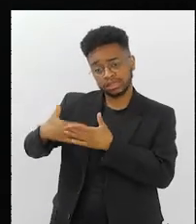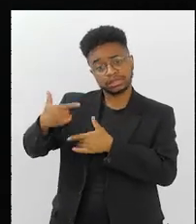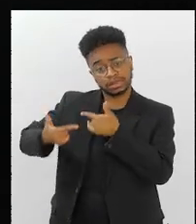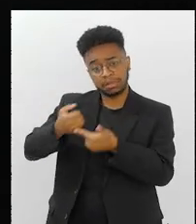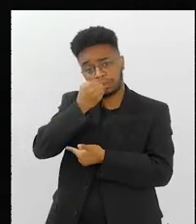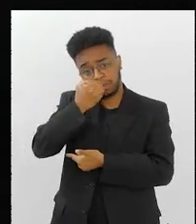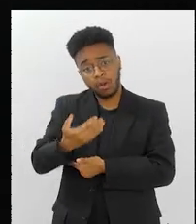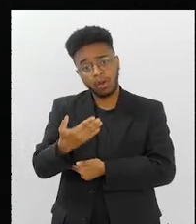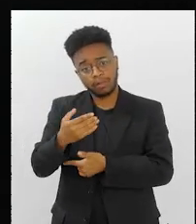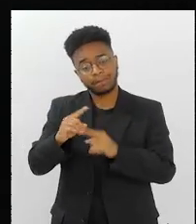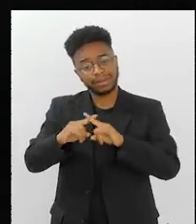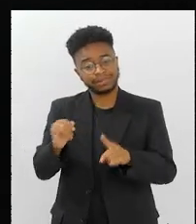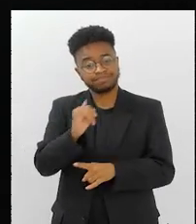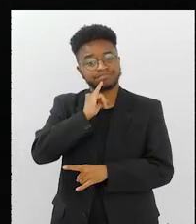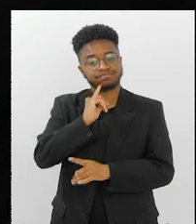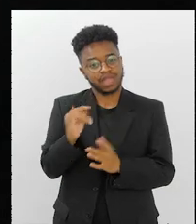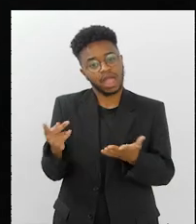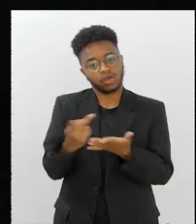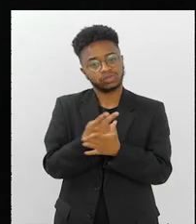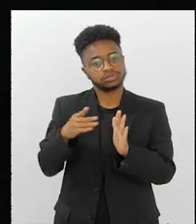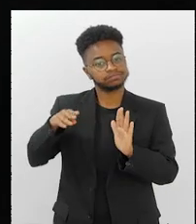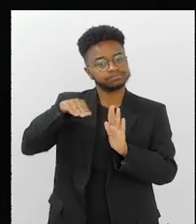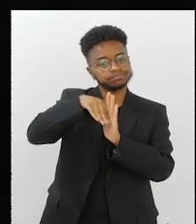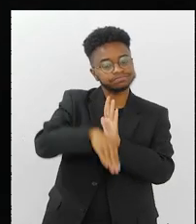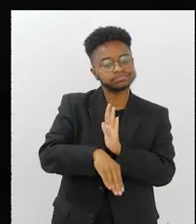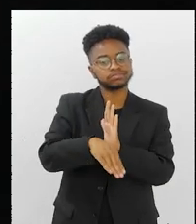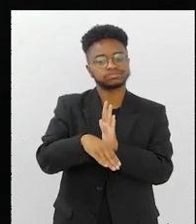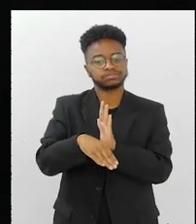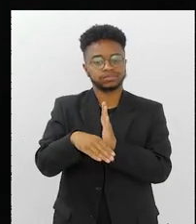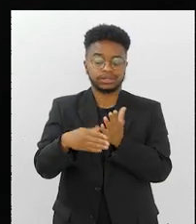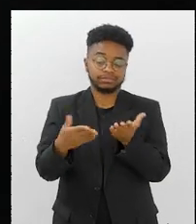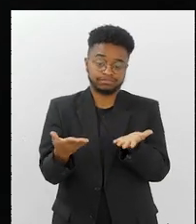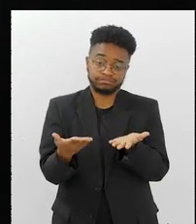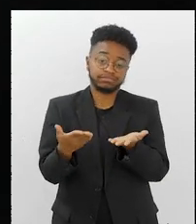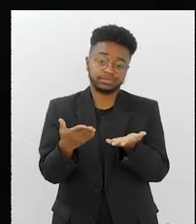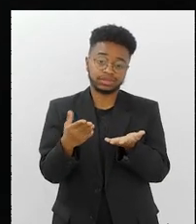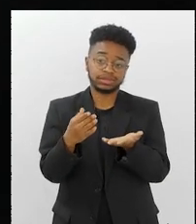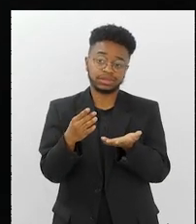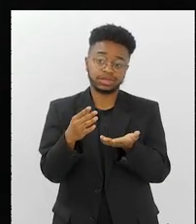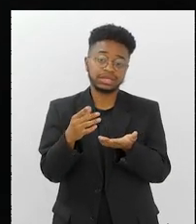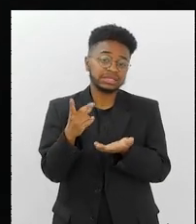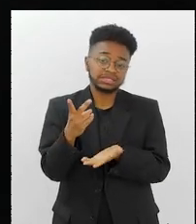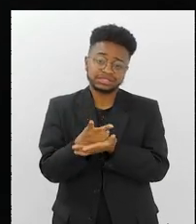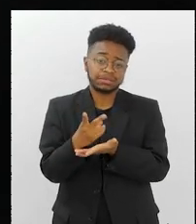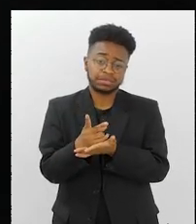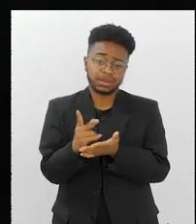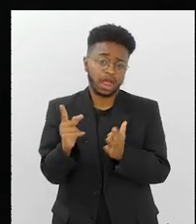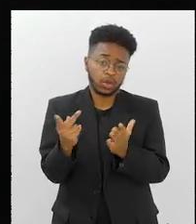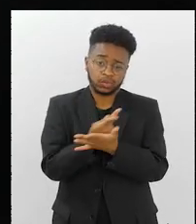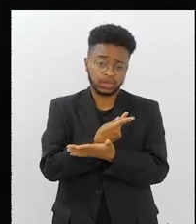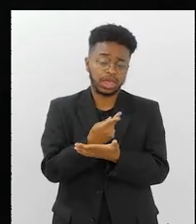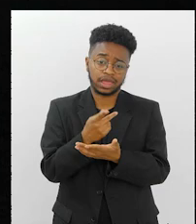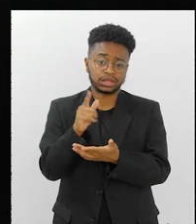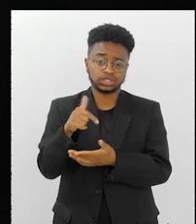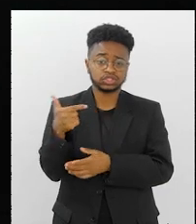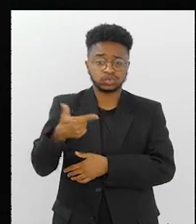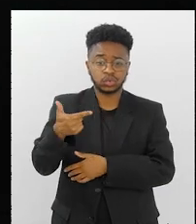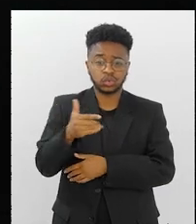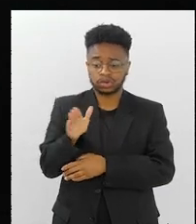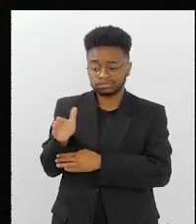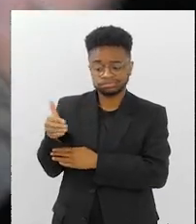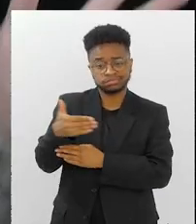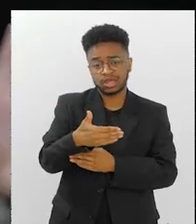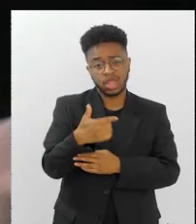infelizmente eh tive um uma queda eh isso é uma coisa que é super assumida por mim eu não tenho vergonha de falar Eh por